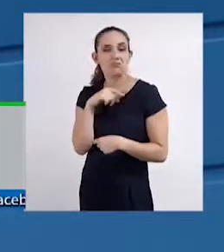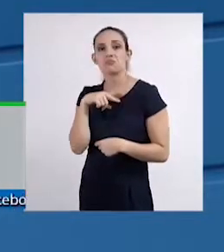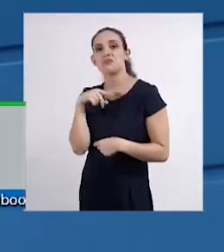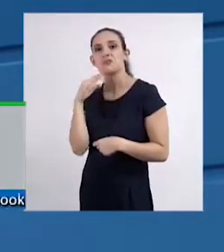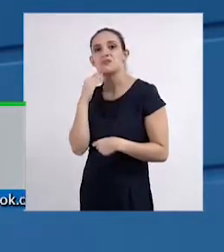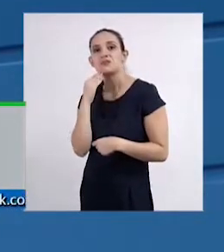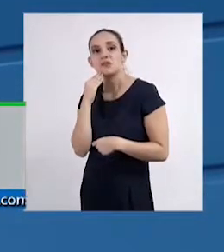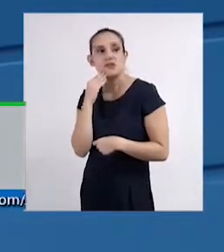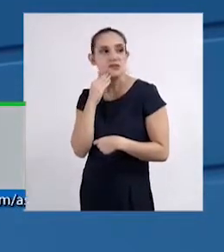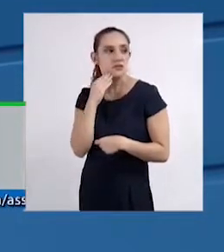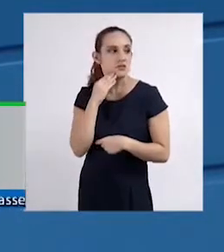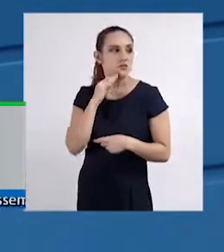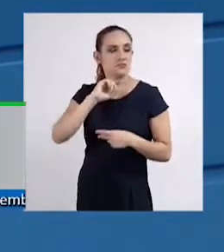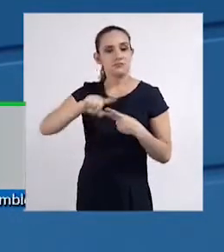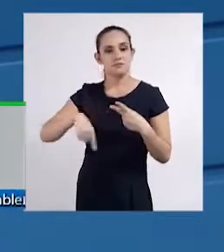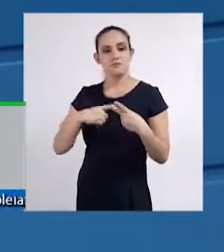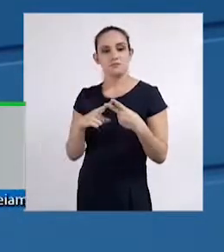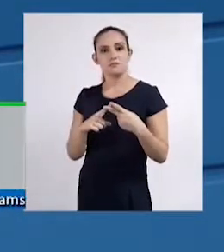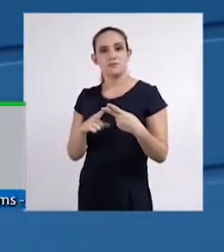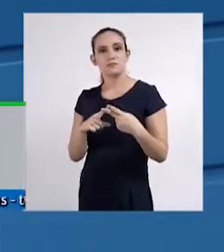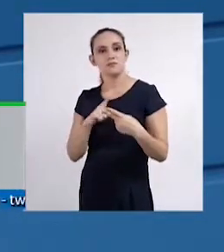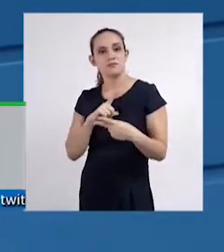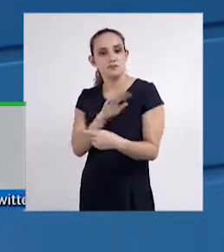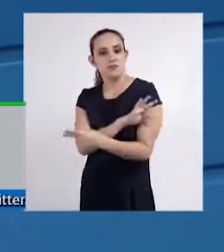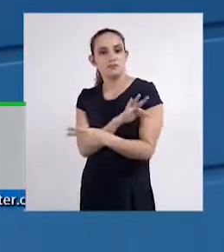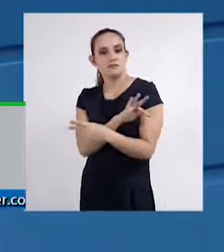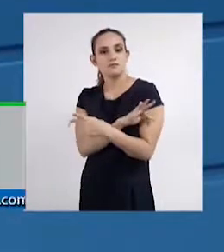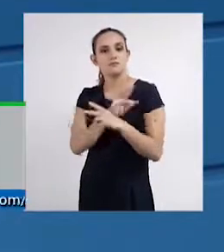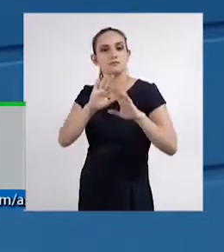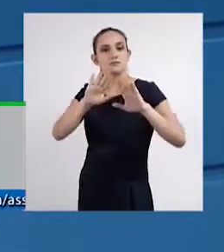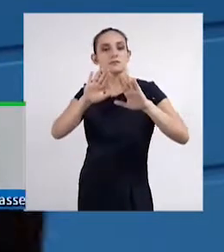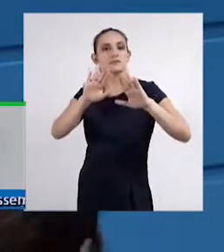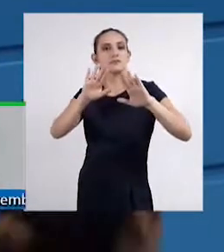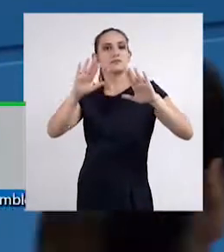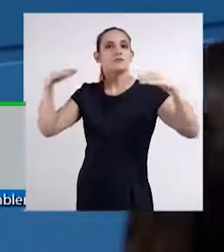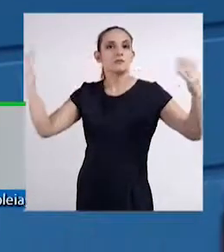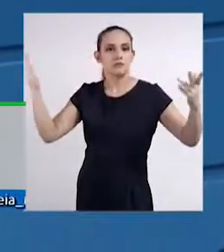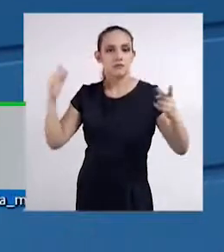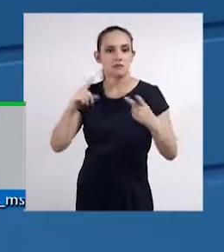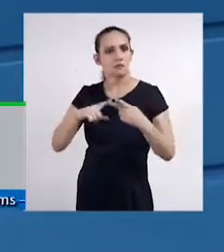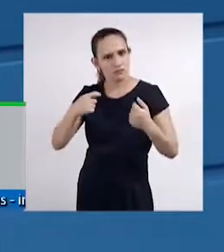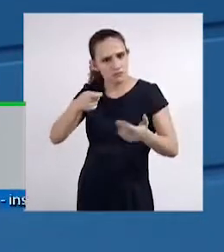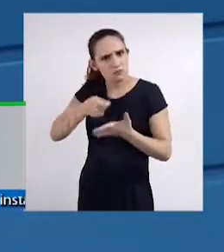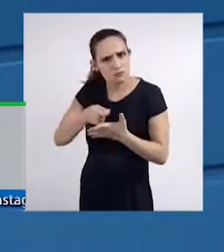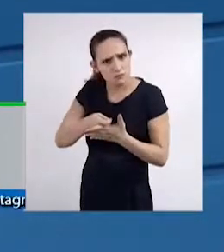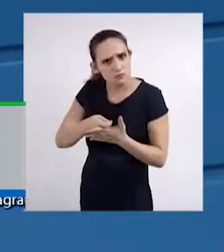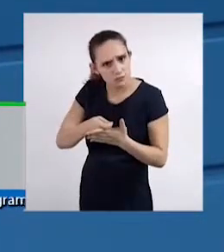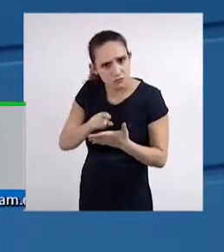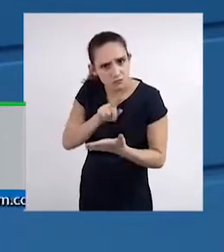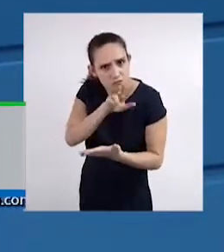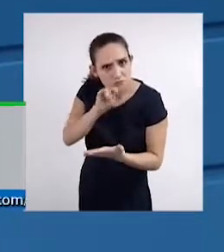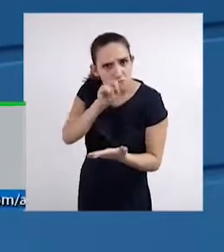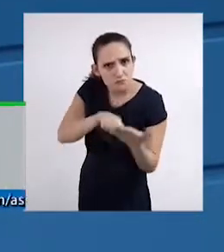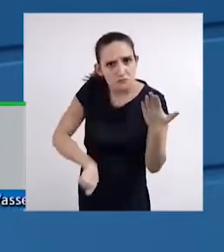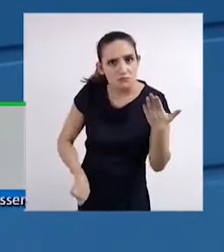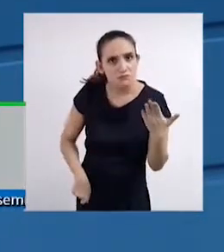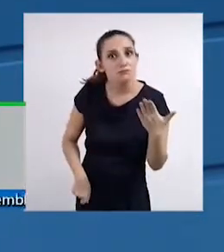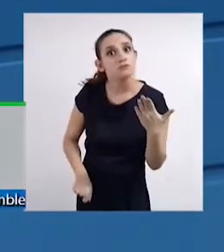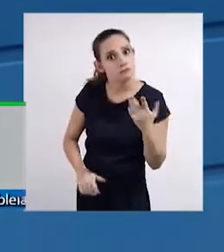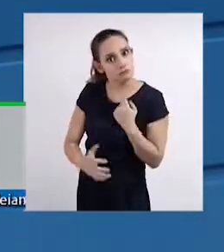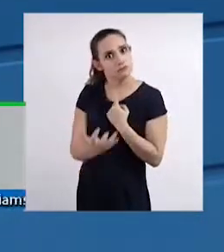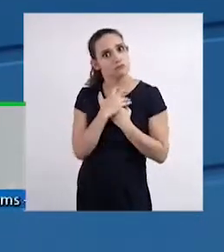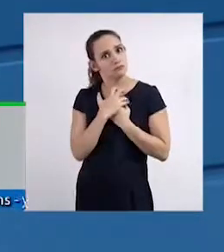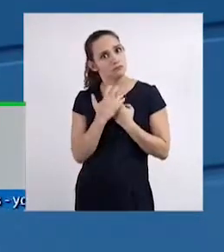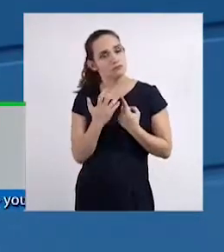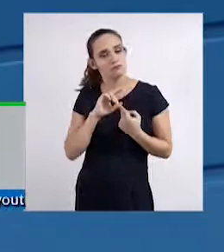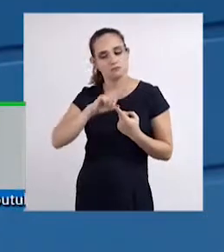que os técnicos que vieram de fora tiveram que ser pressionados e coagidos para assinar. O